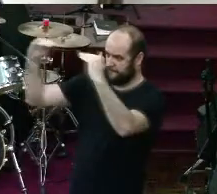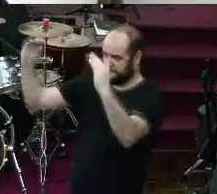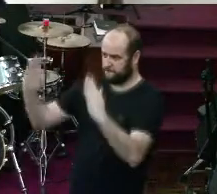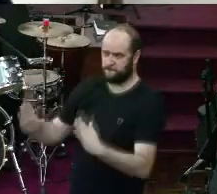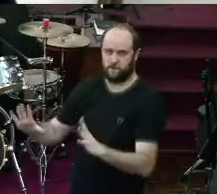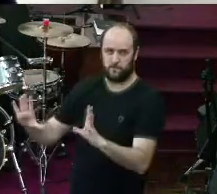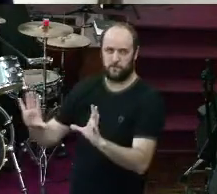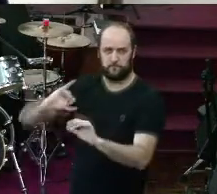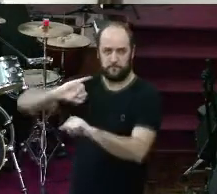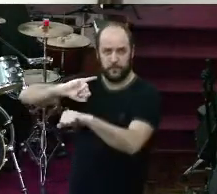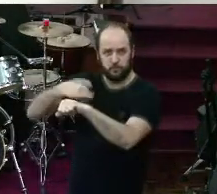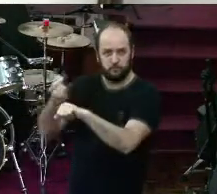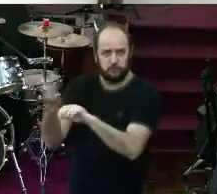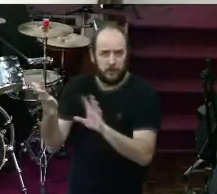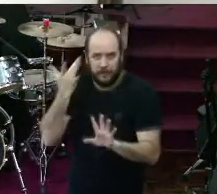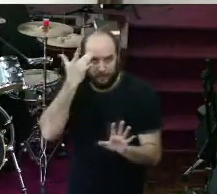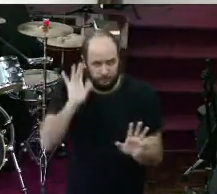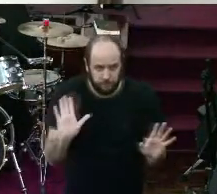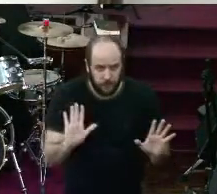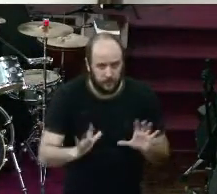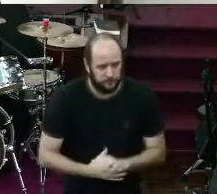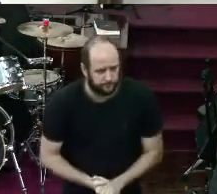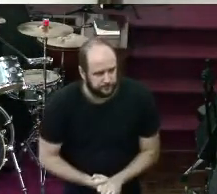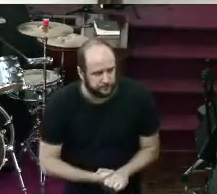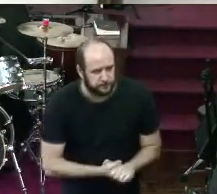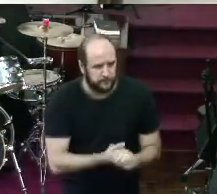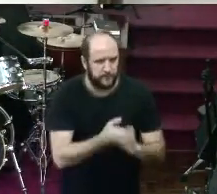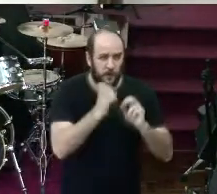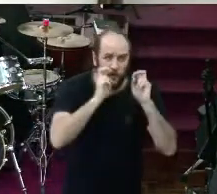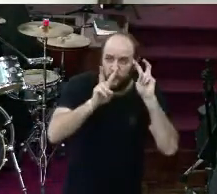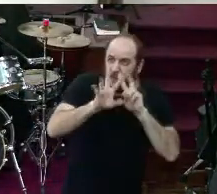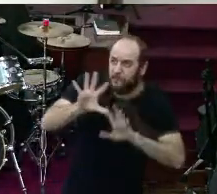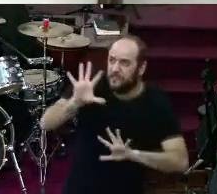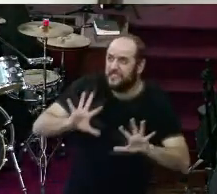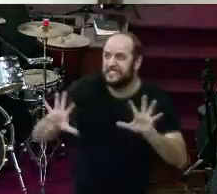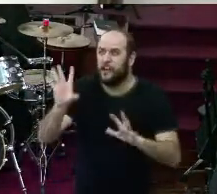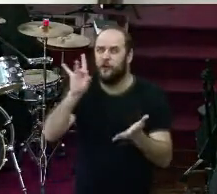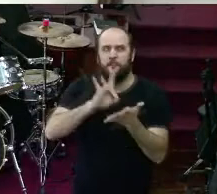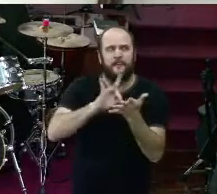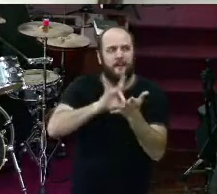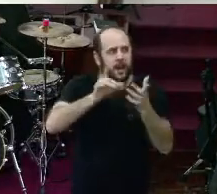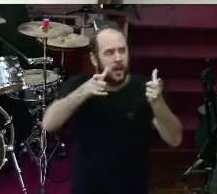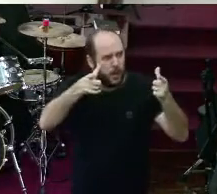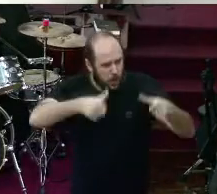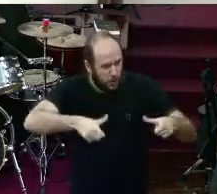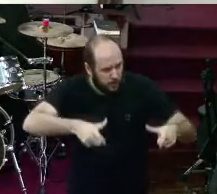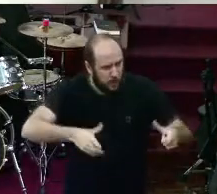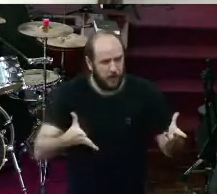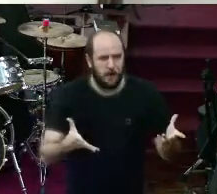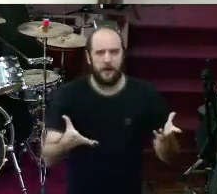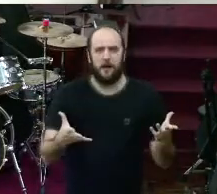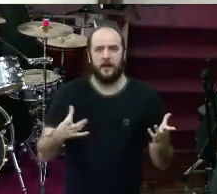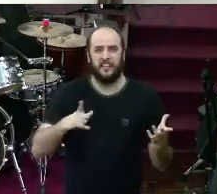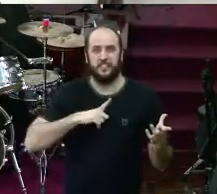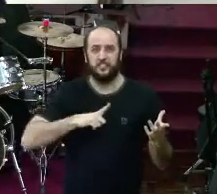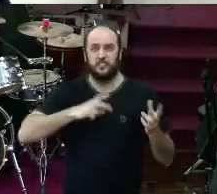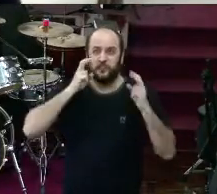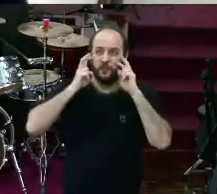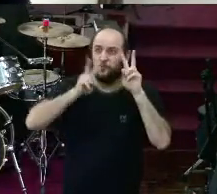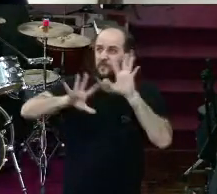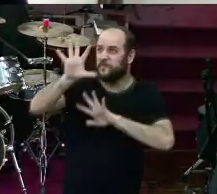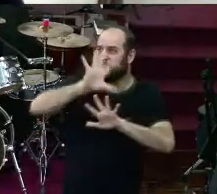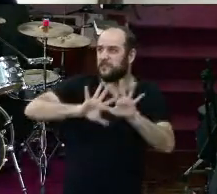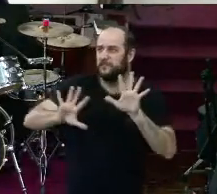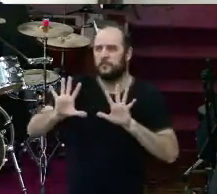Jerusalém. Que visão era esta? Se ele de fato estava ali, no local físico, ou ele estava tendo uma visão, como nós leremos